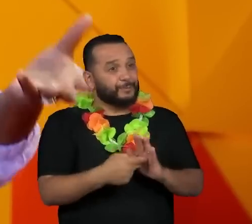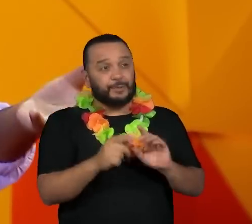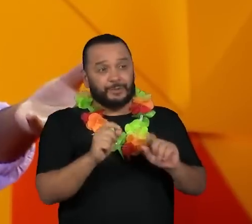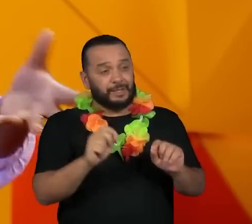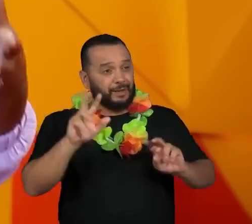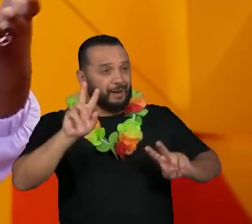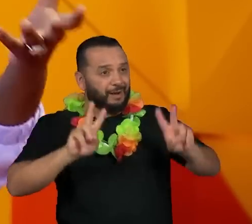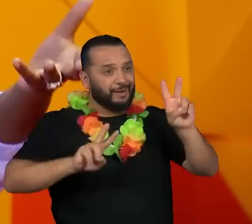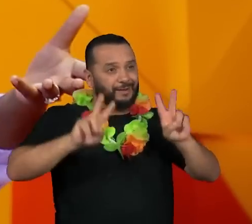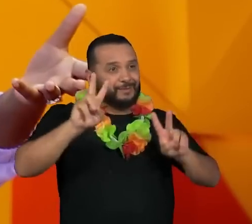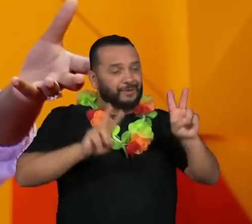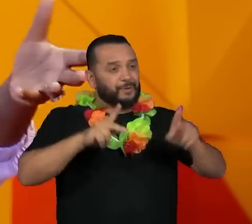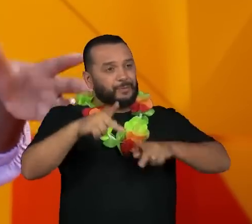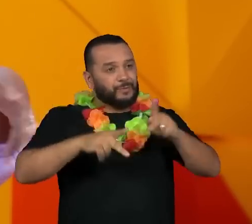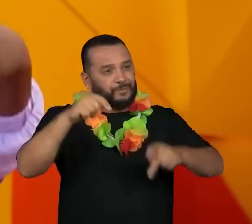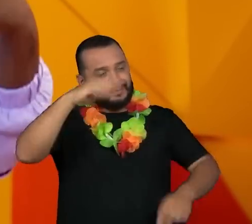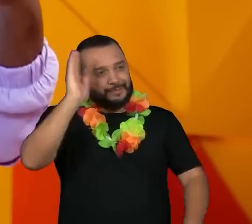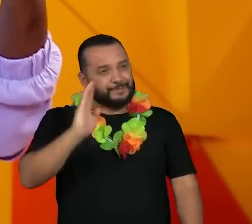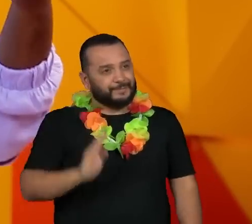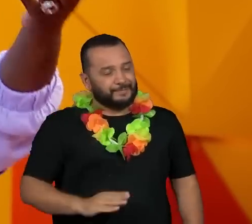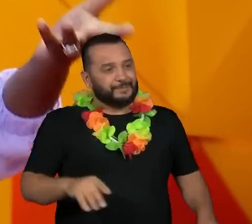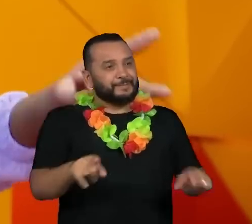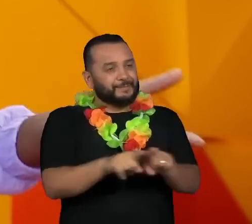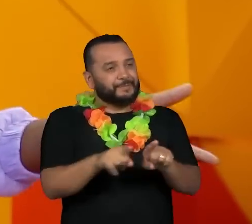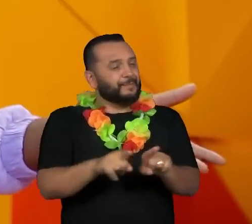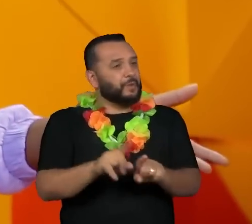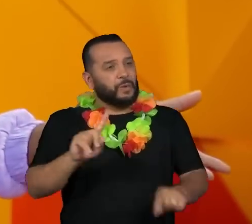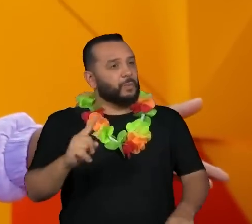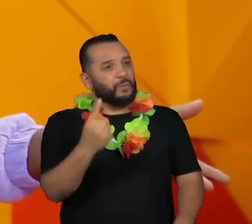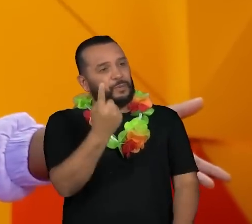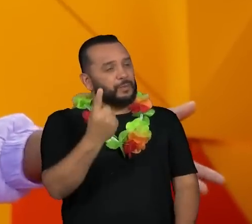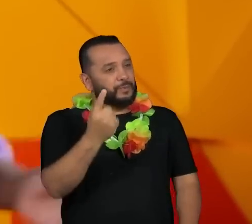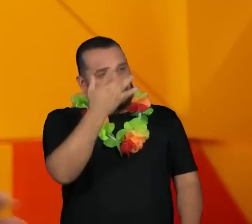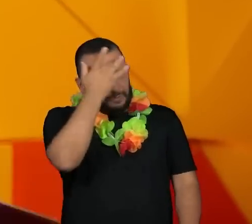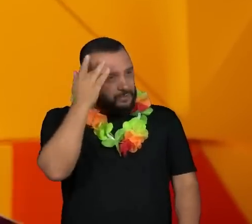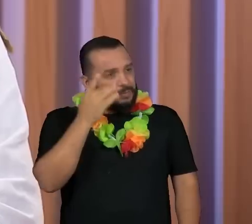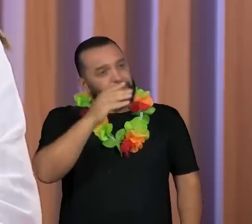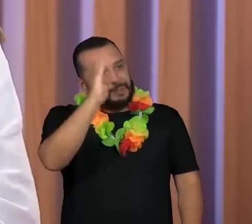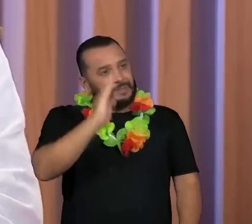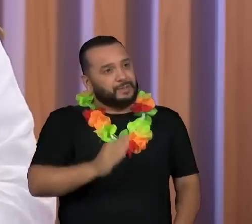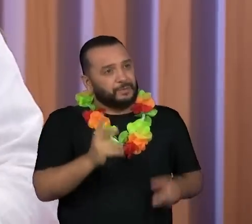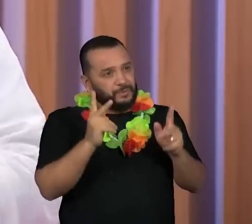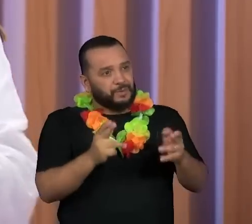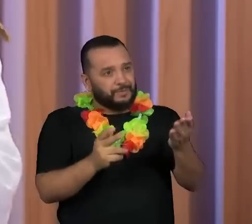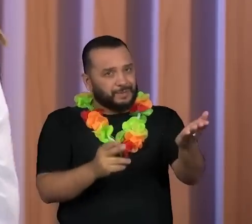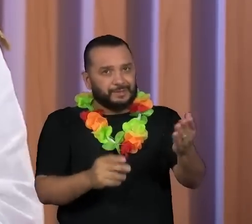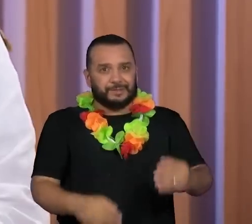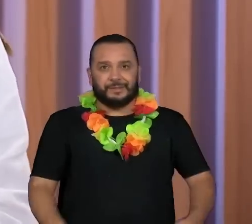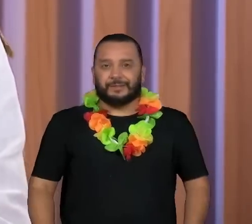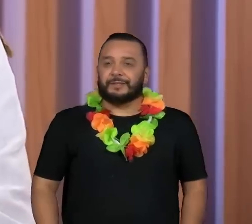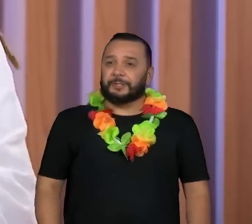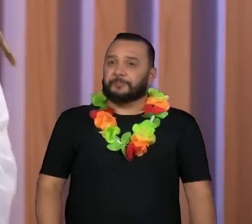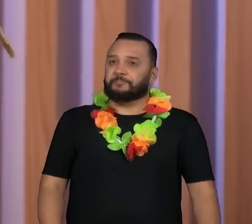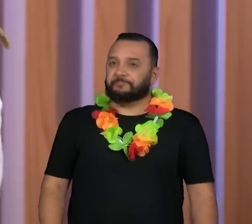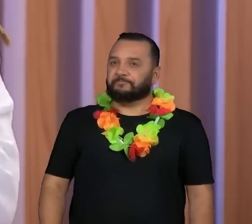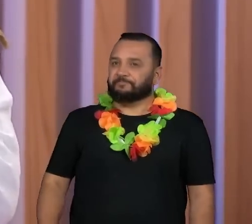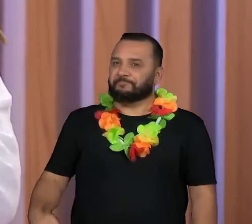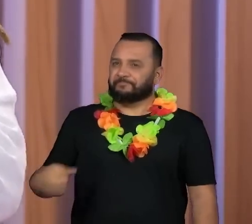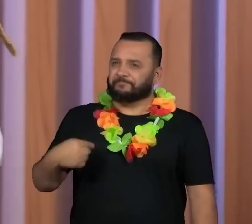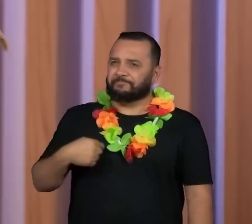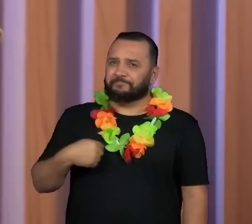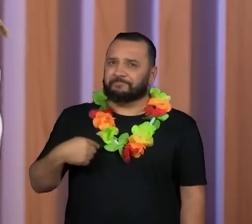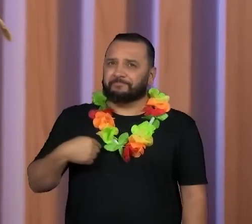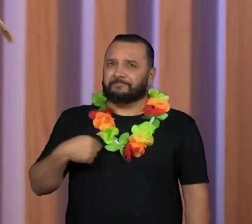o carnaval para o povo brasileiro ou para um único brasileiro como você também? Sim, no meu caso em específico, oriundo,